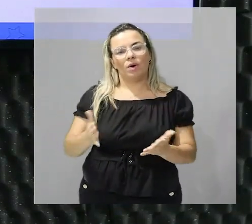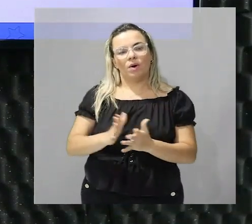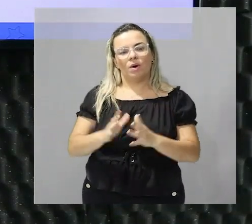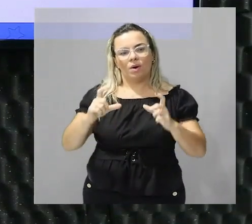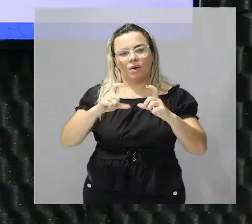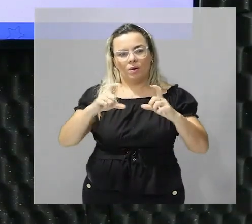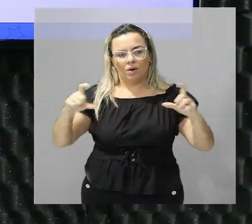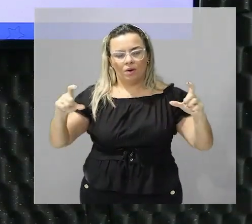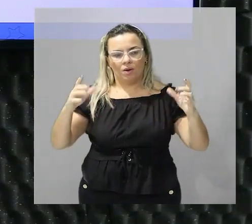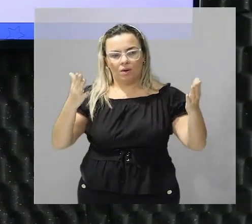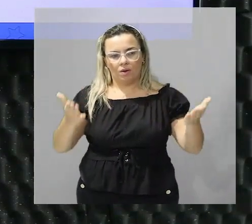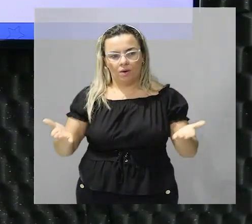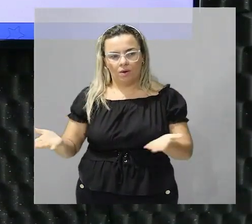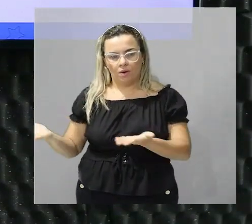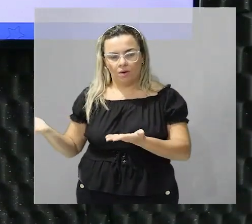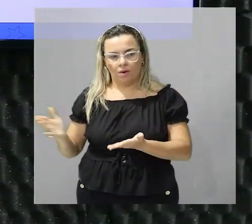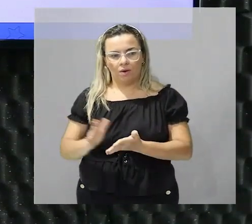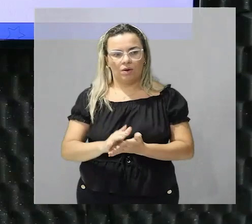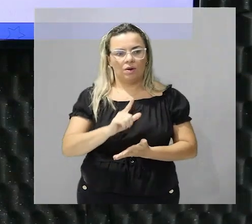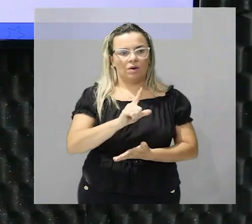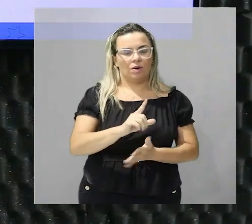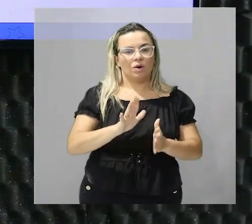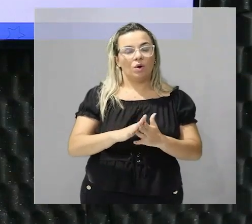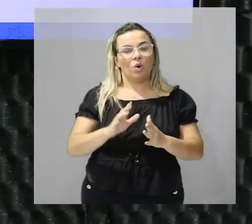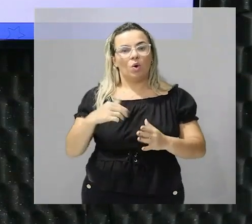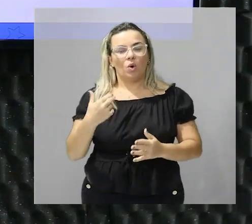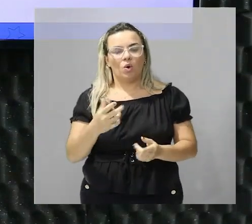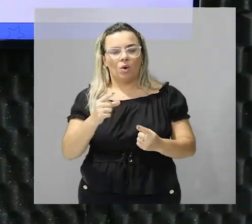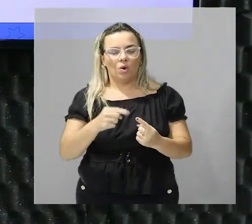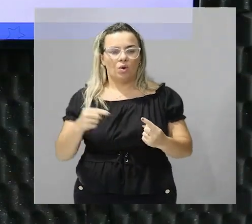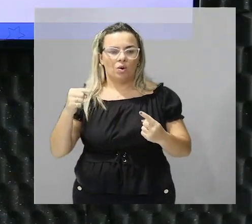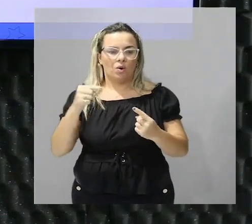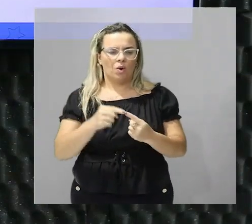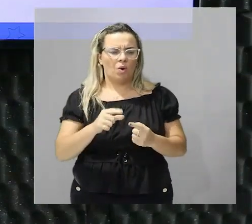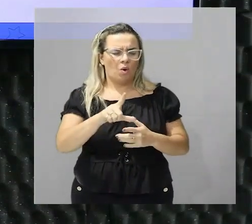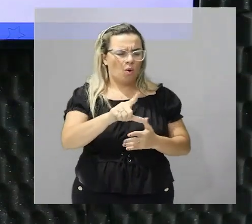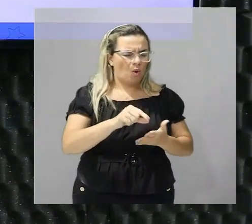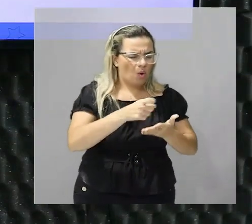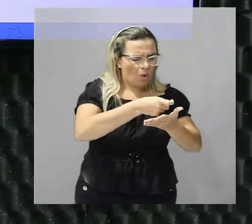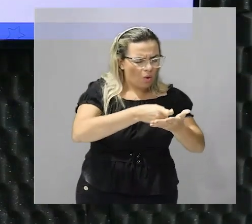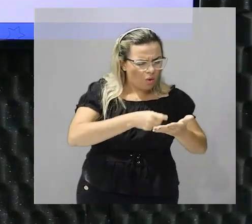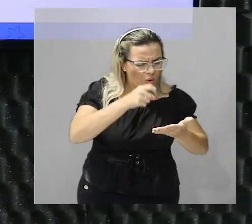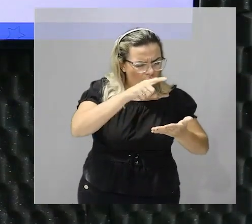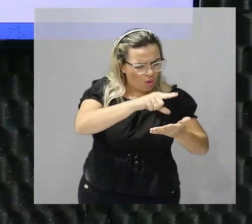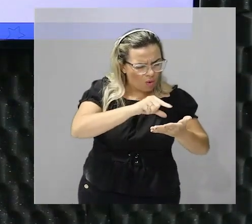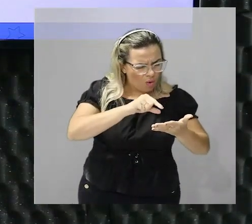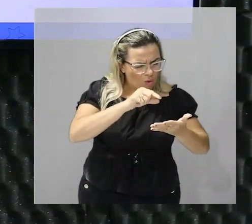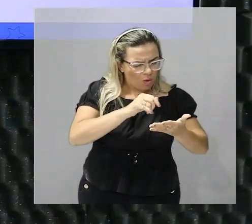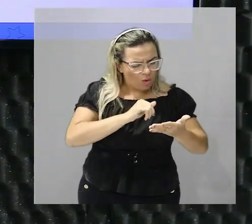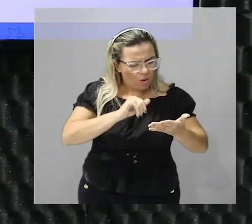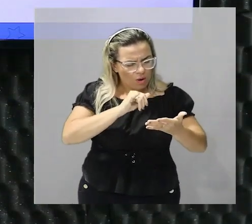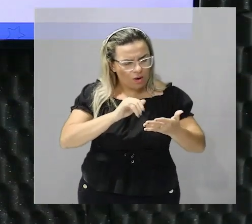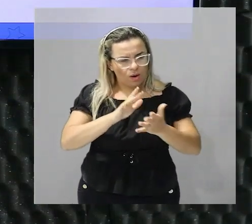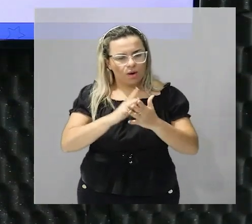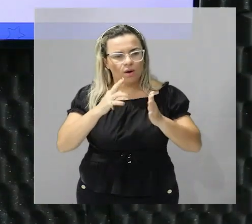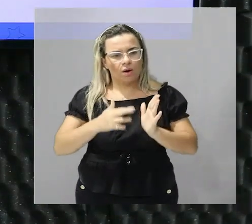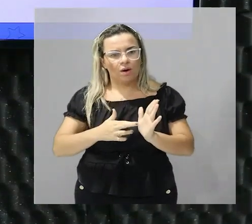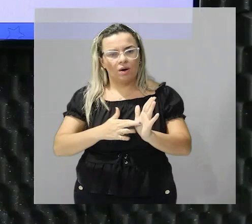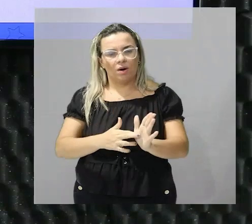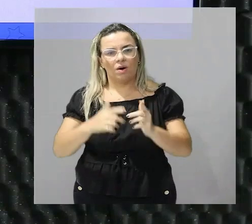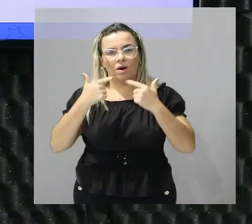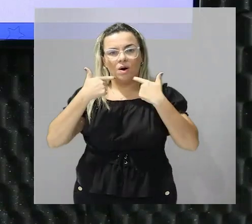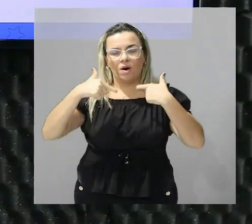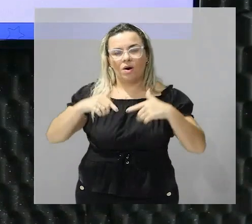por uma dessas leis aqui. O nosso objetivo é, extraindo as informações que o texto nos passou, representar em